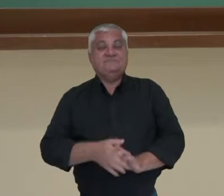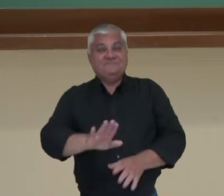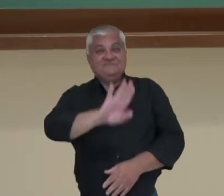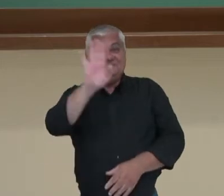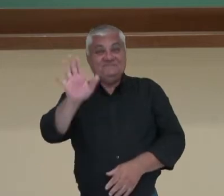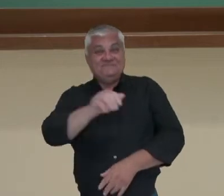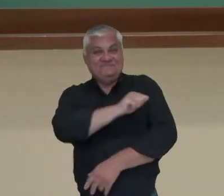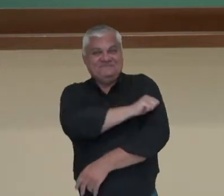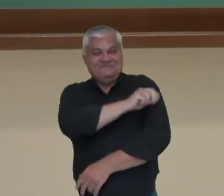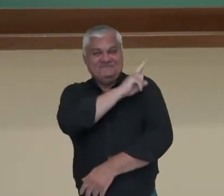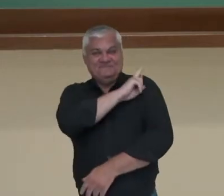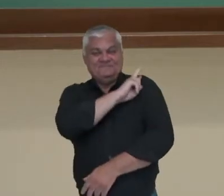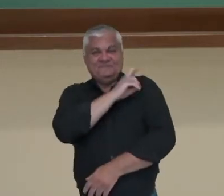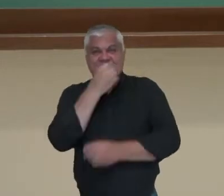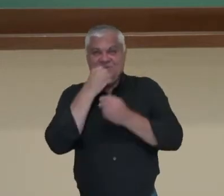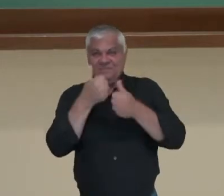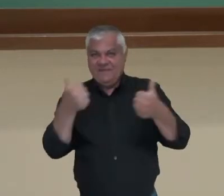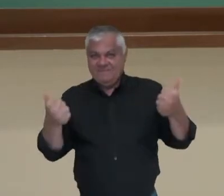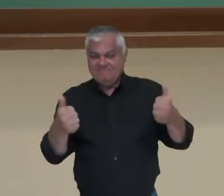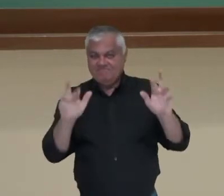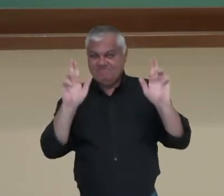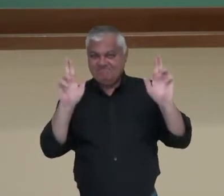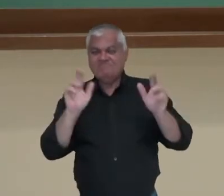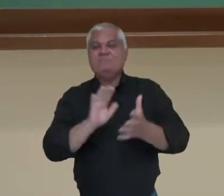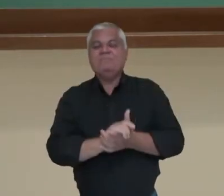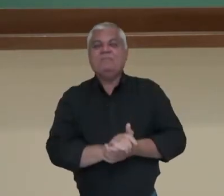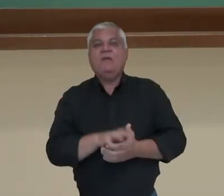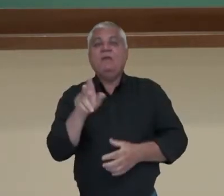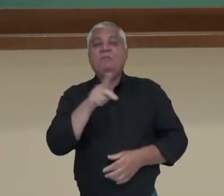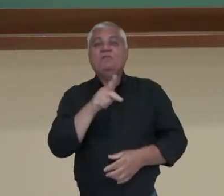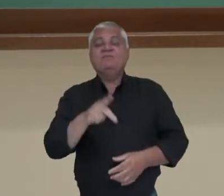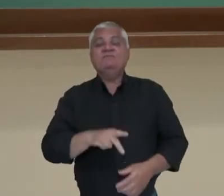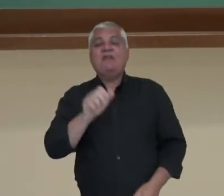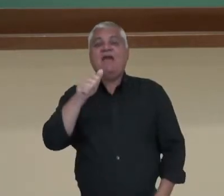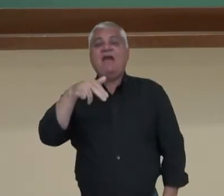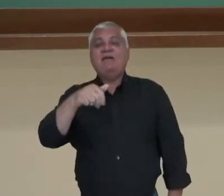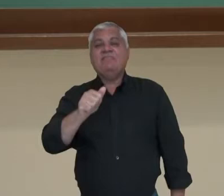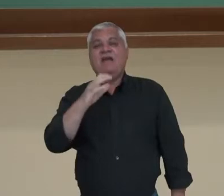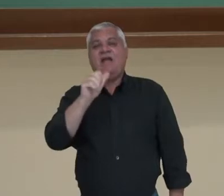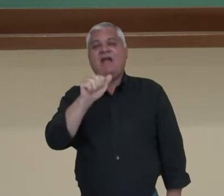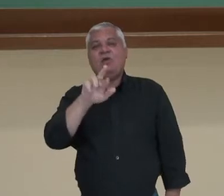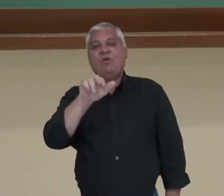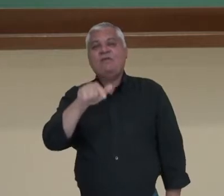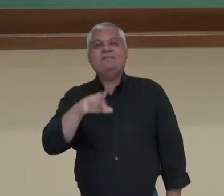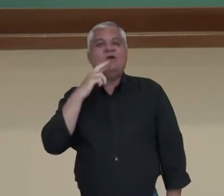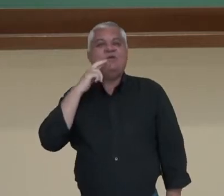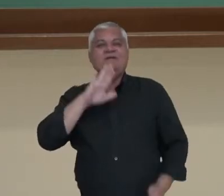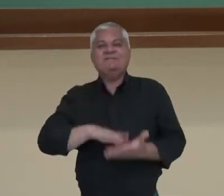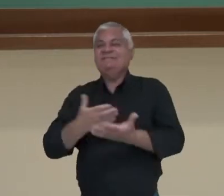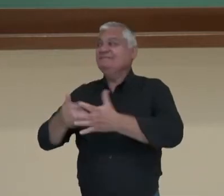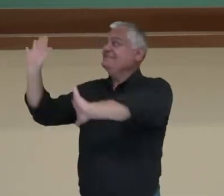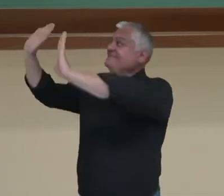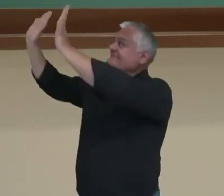Olá, estudantes da segunda série, tudo bem? Espero que sim. Eu sou a professora Ana Carolina, hoje estamos aqui com o Ronaldo.